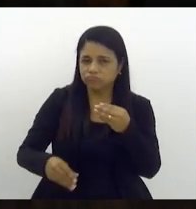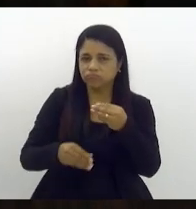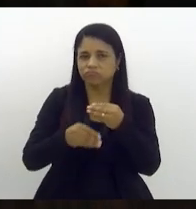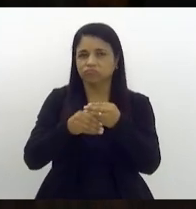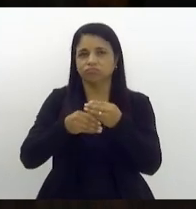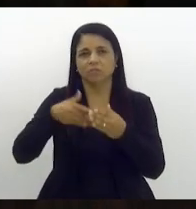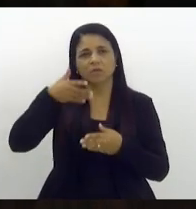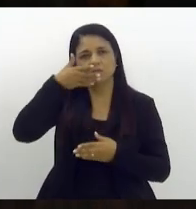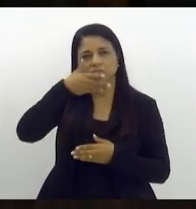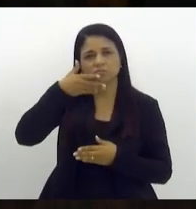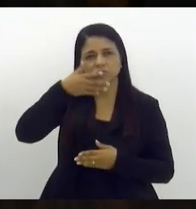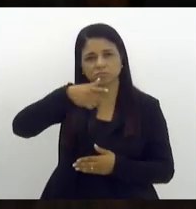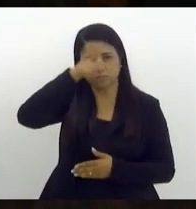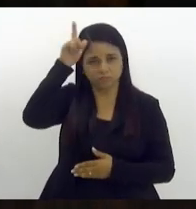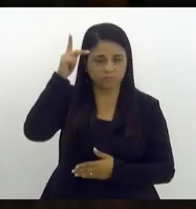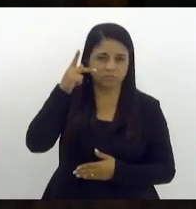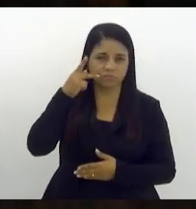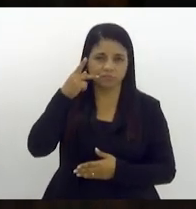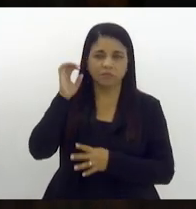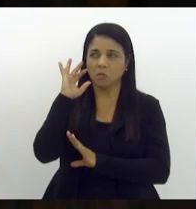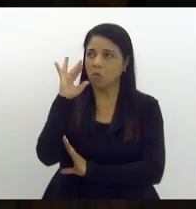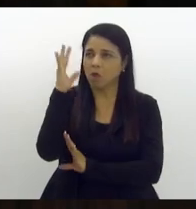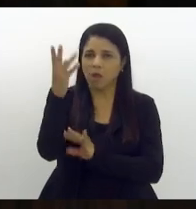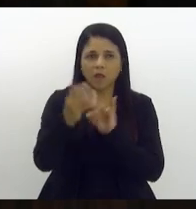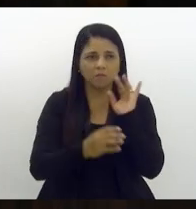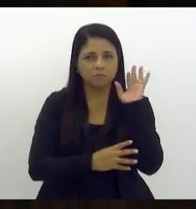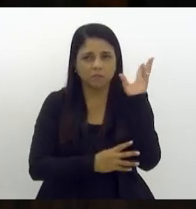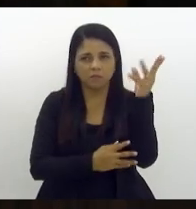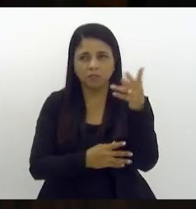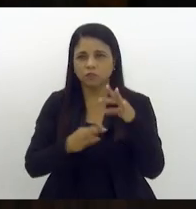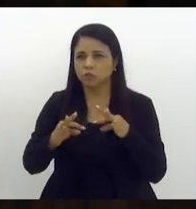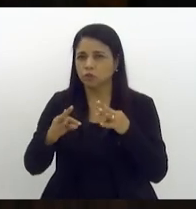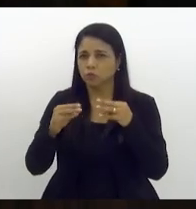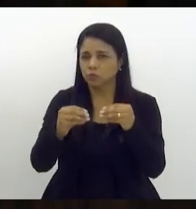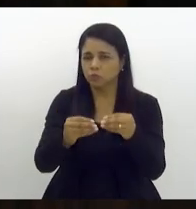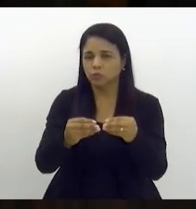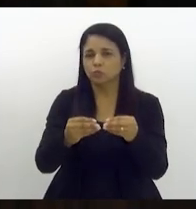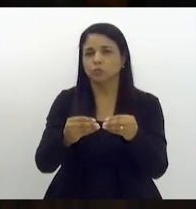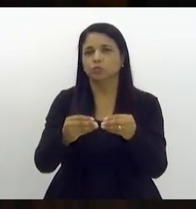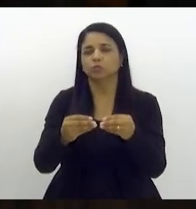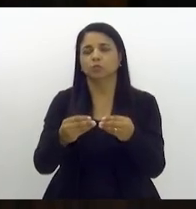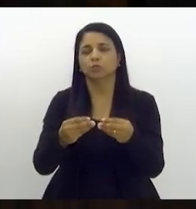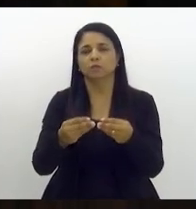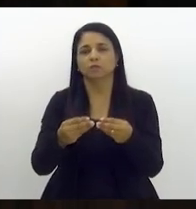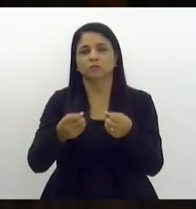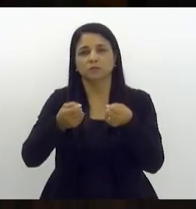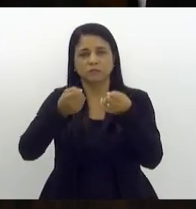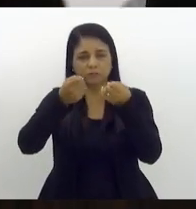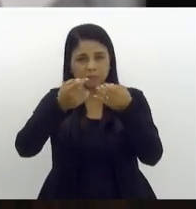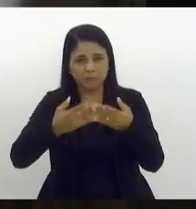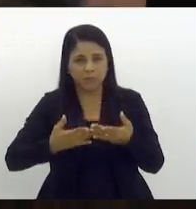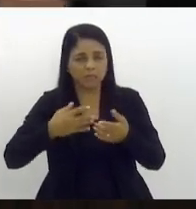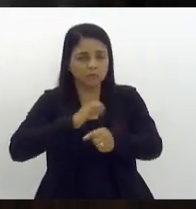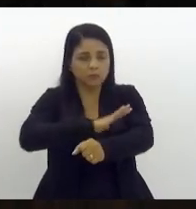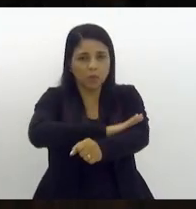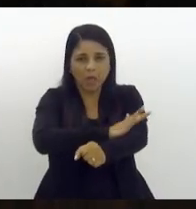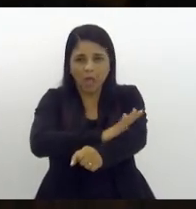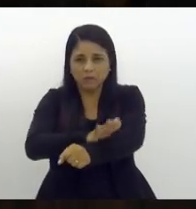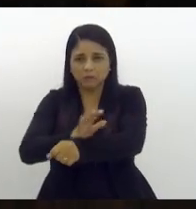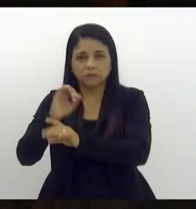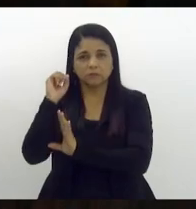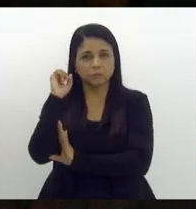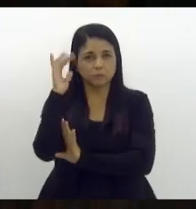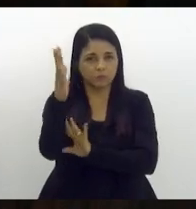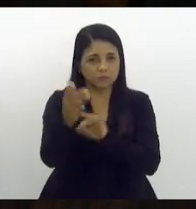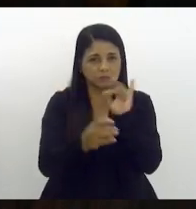com respeito ao meio ambiente, a tudo aquilo que a gente tem trazido também com relação ao racismo ambiental. Não tenho dúvida